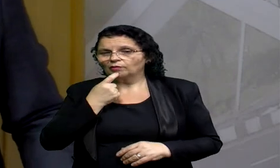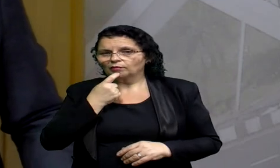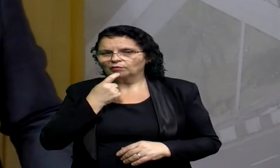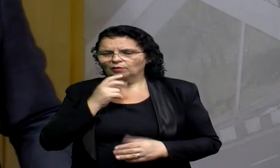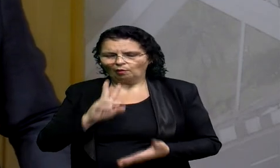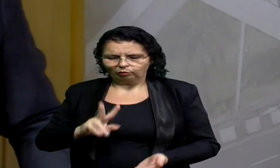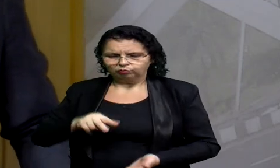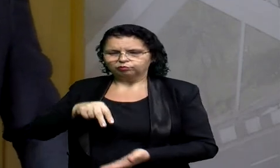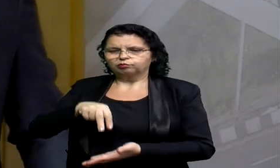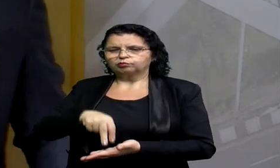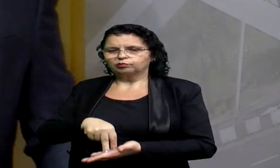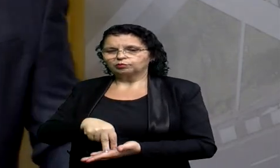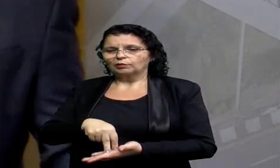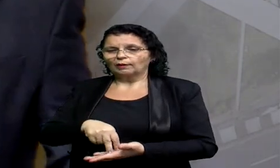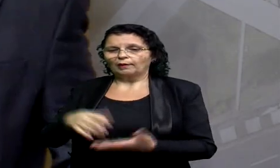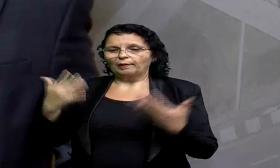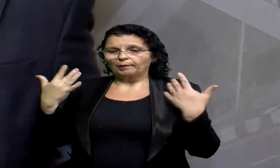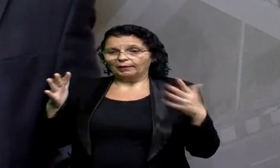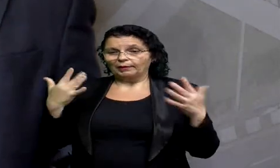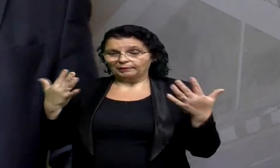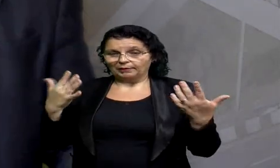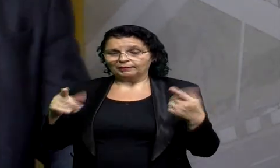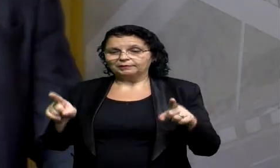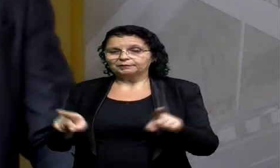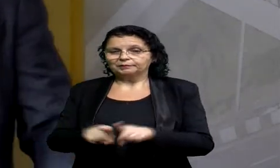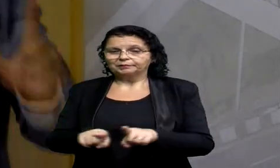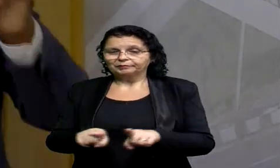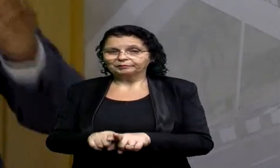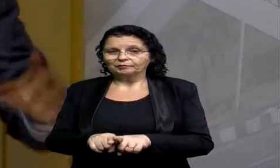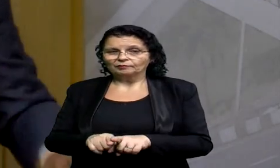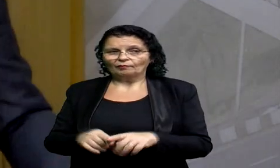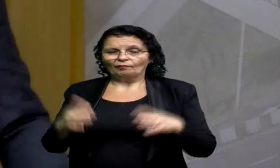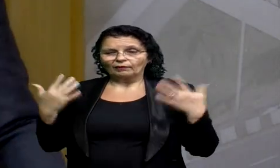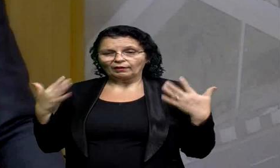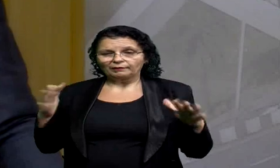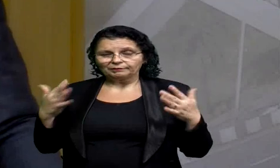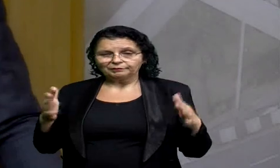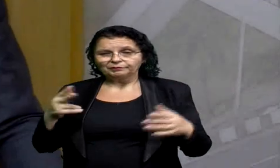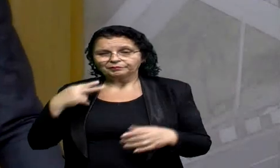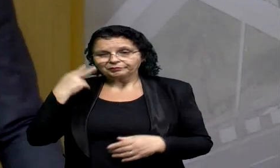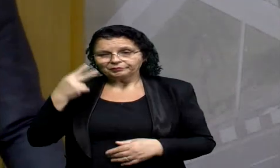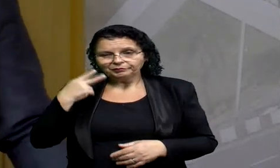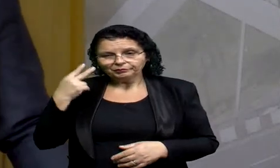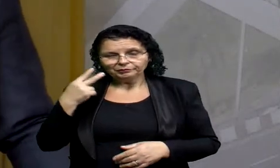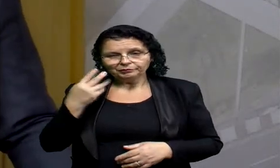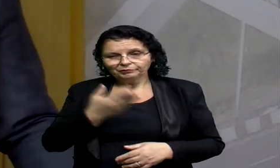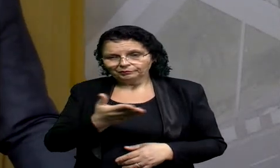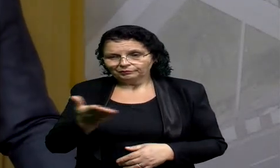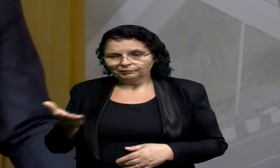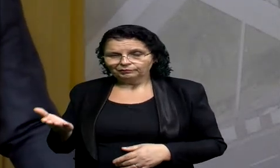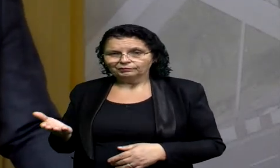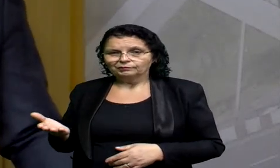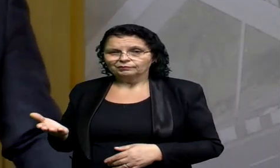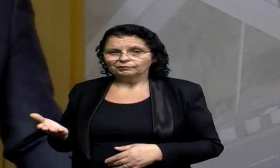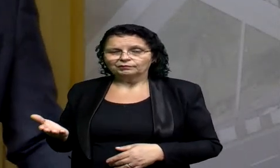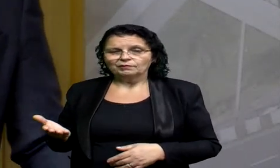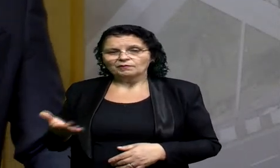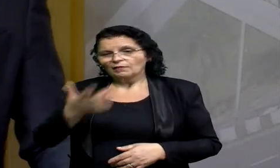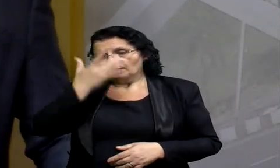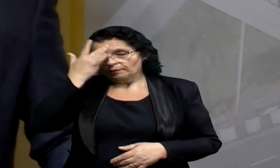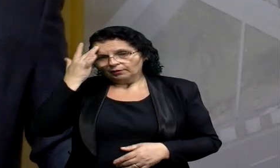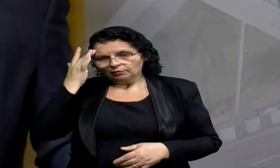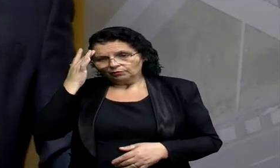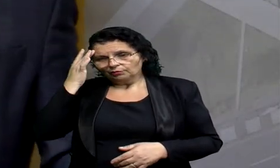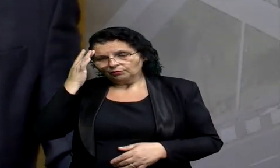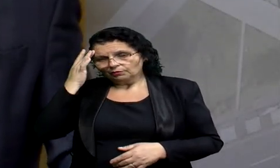sua postura e parabéns eu quero encerrar Presidente dando parabéns aqueles vereadores aqueles aquelas pessoas que estão